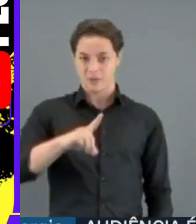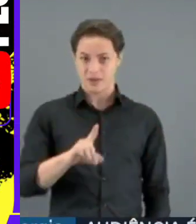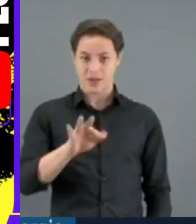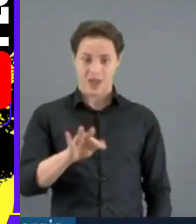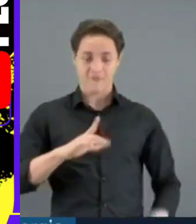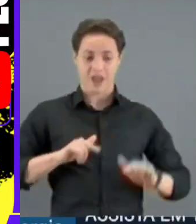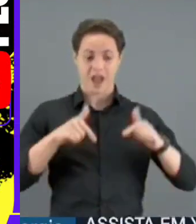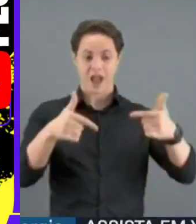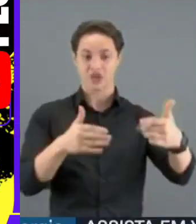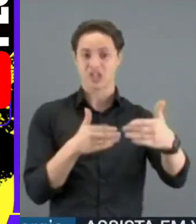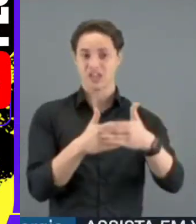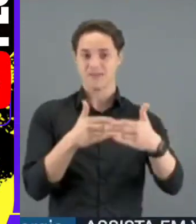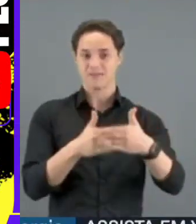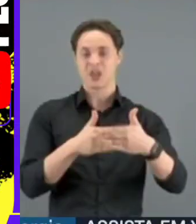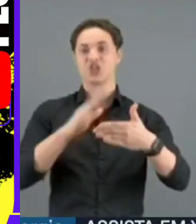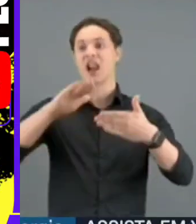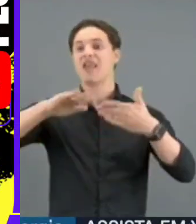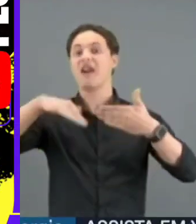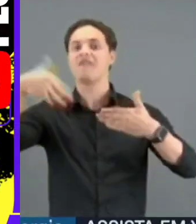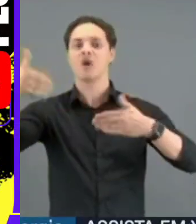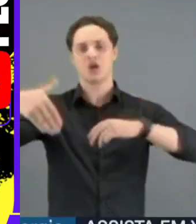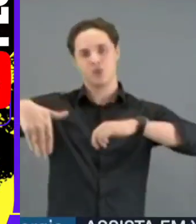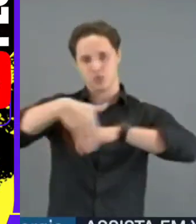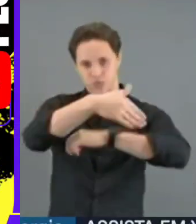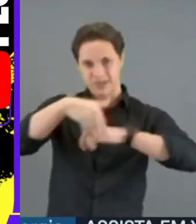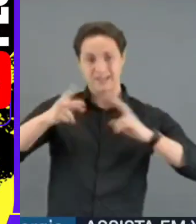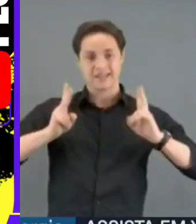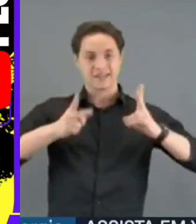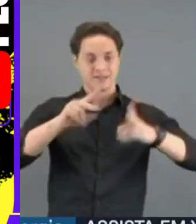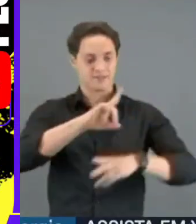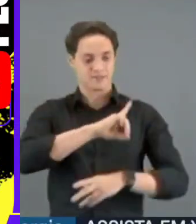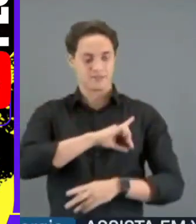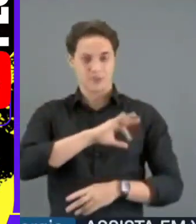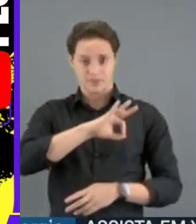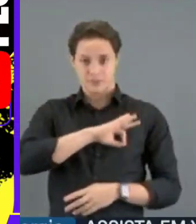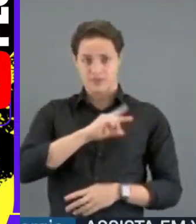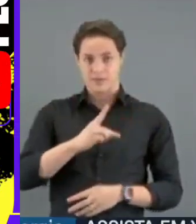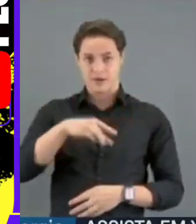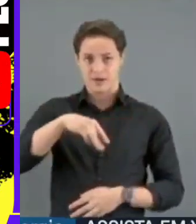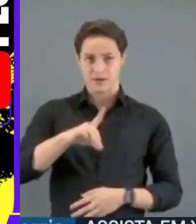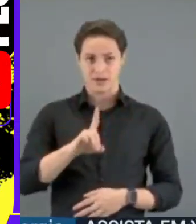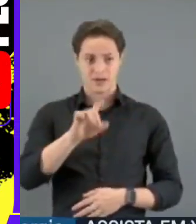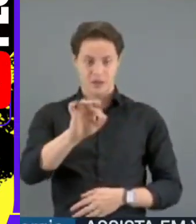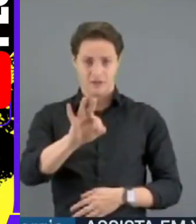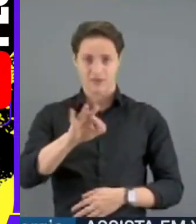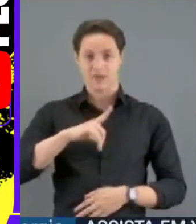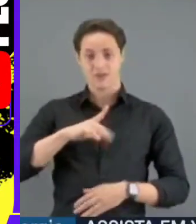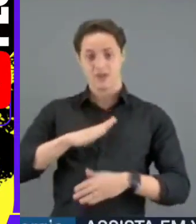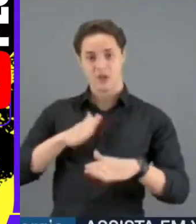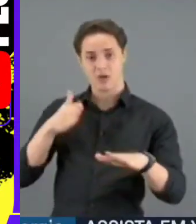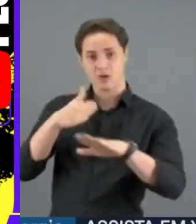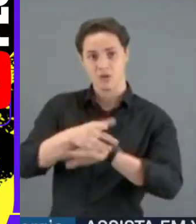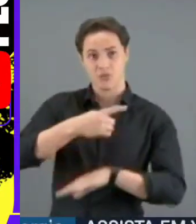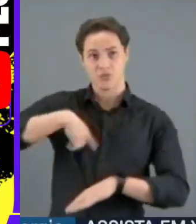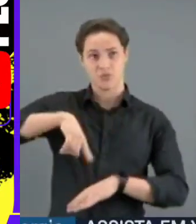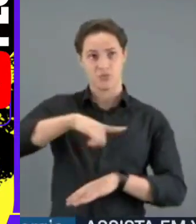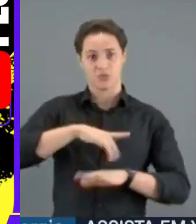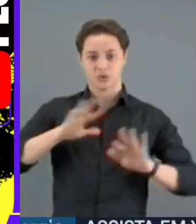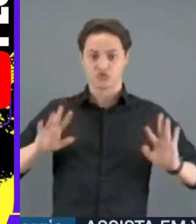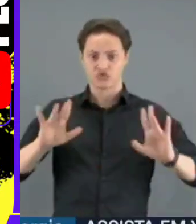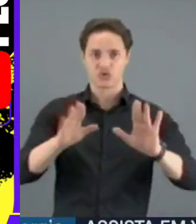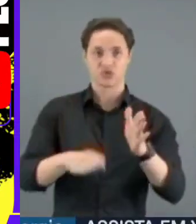do Congresso para fora. E todas as vezes que a Polícia Militar houve alguma intervenção, que eu estava à frente, que nós entramos aqui no